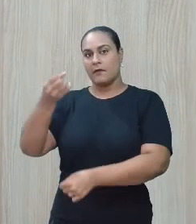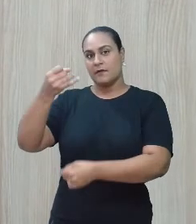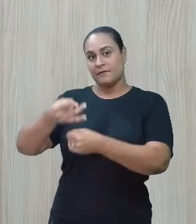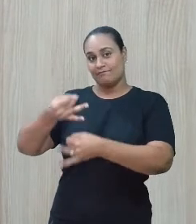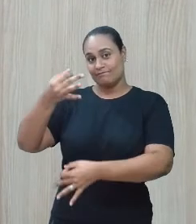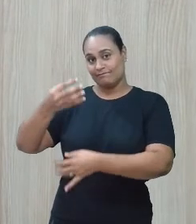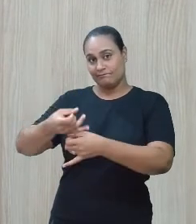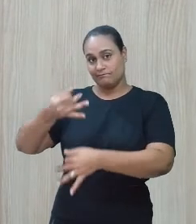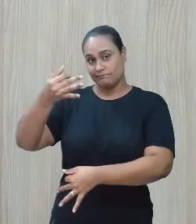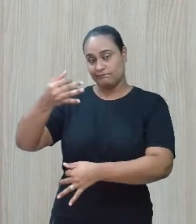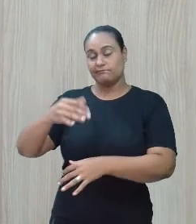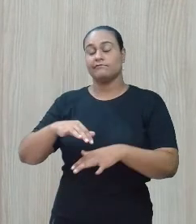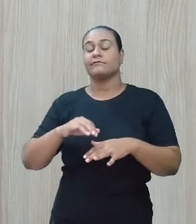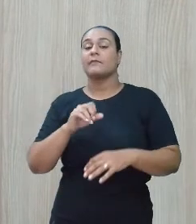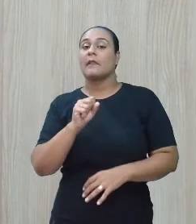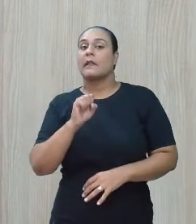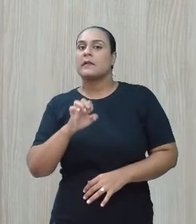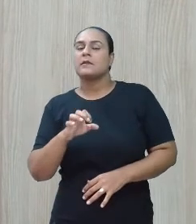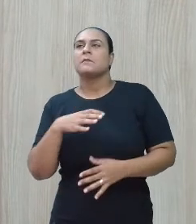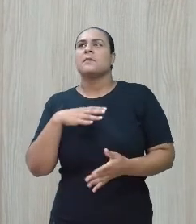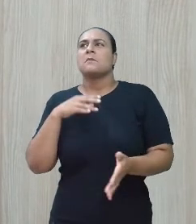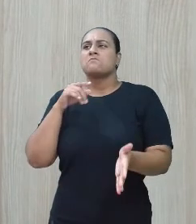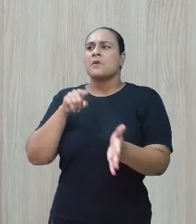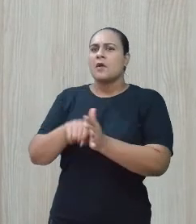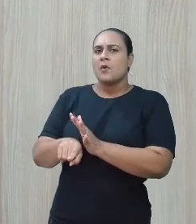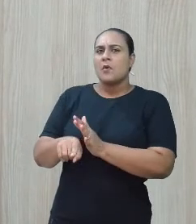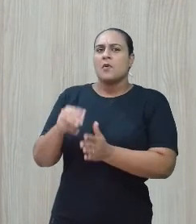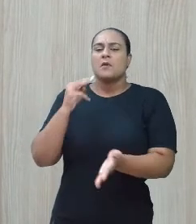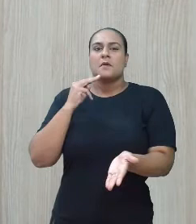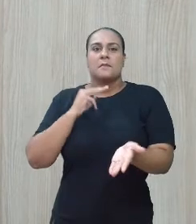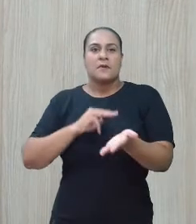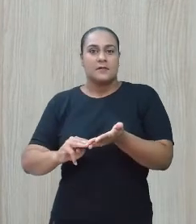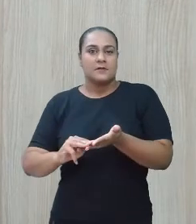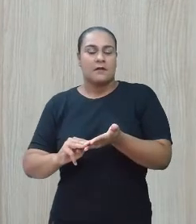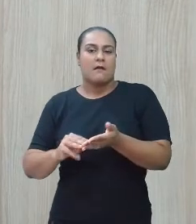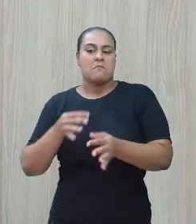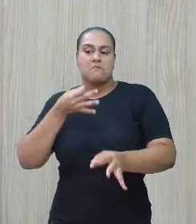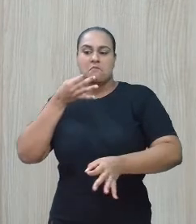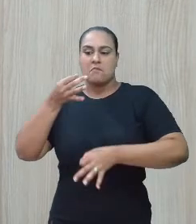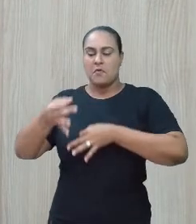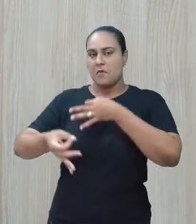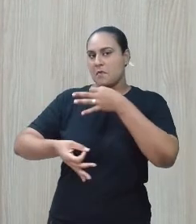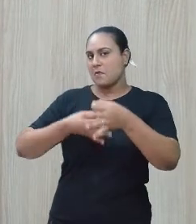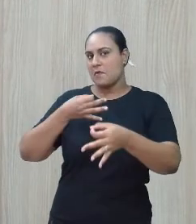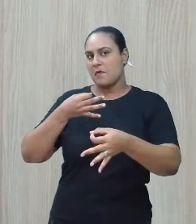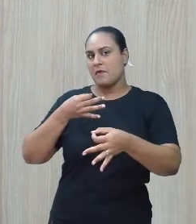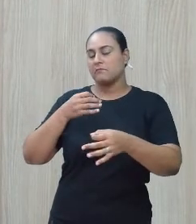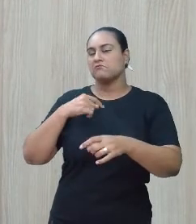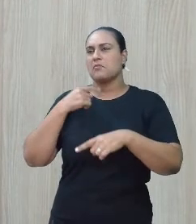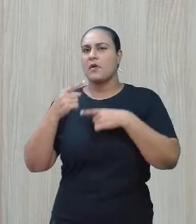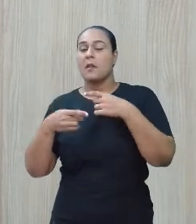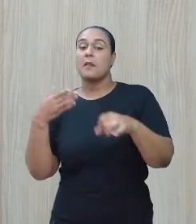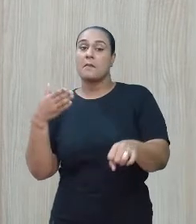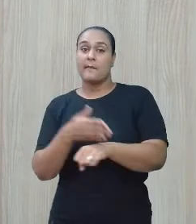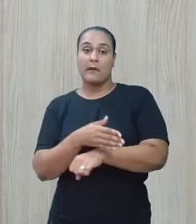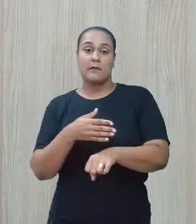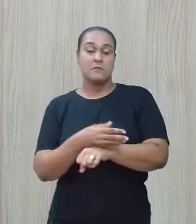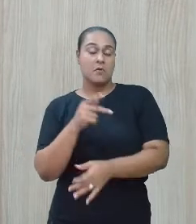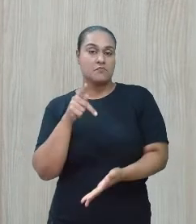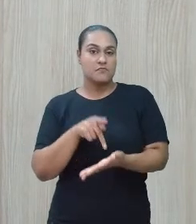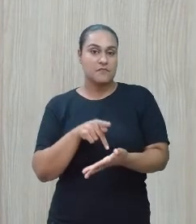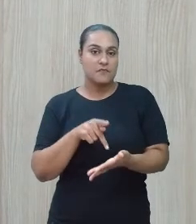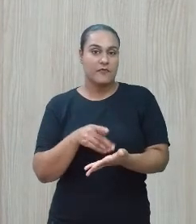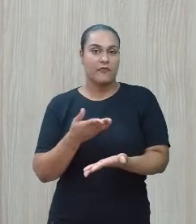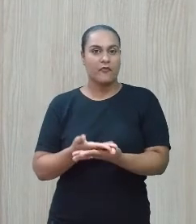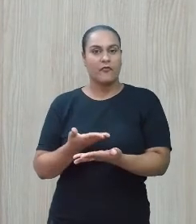certo? Então, se vocês quiserem mandar alguma mensagem, algum comentário, deixar a sua dúvida, participar da nossa aula, narrando